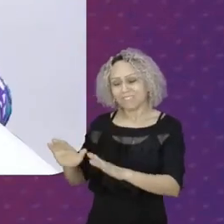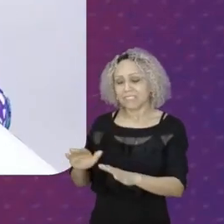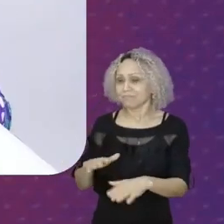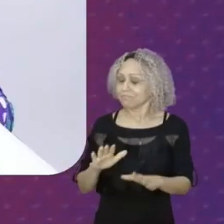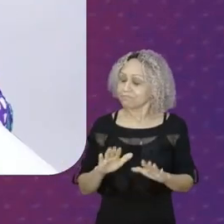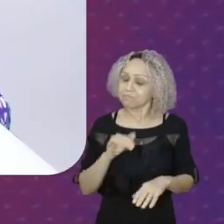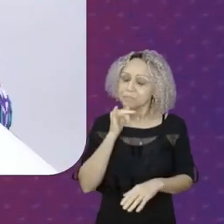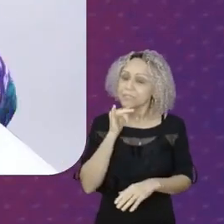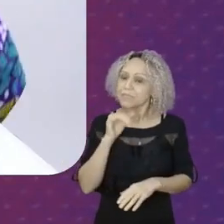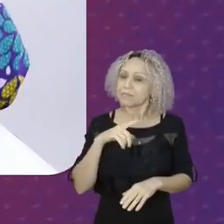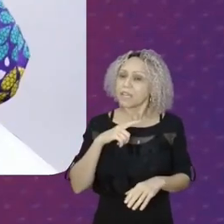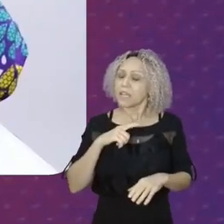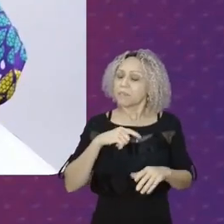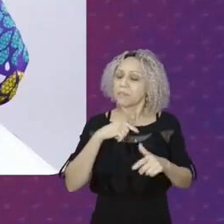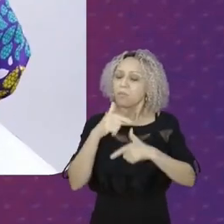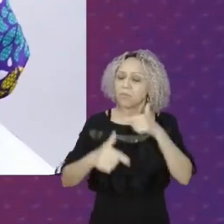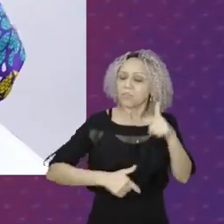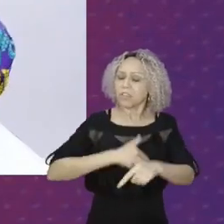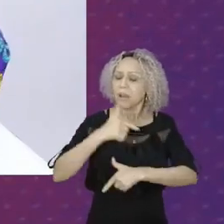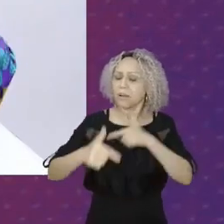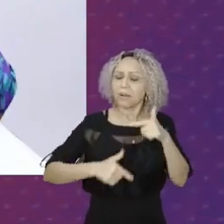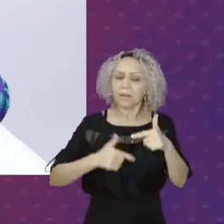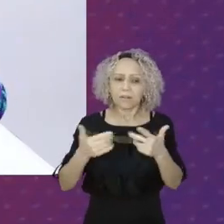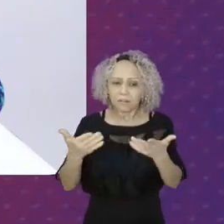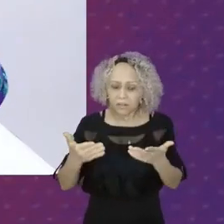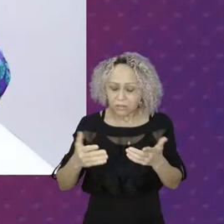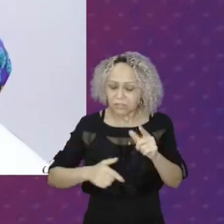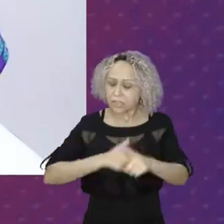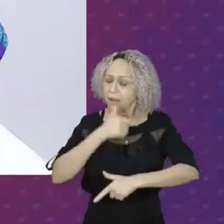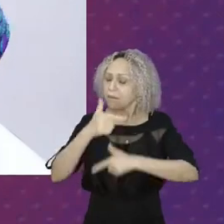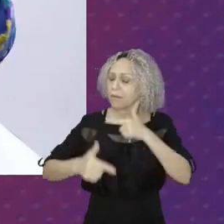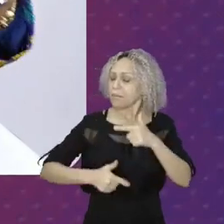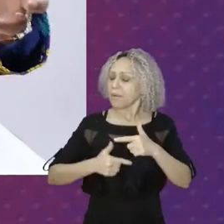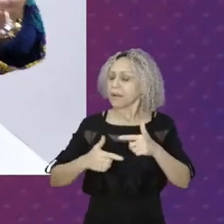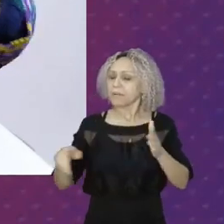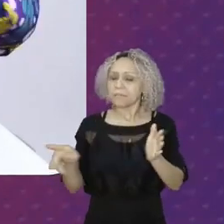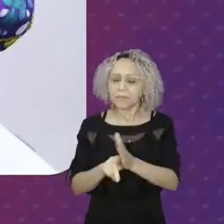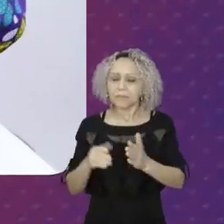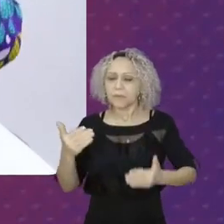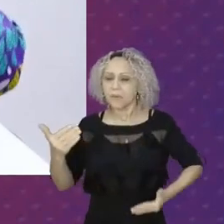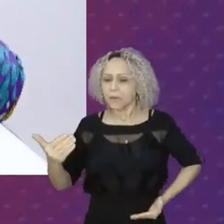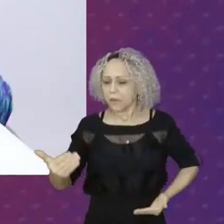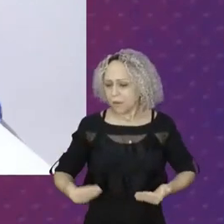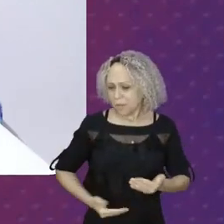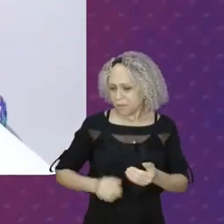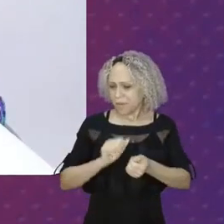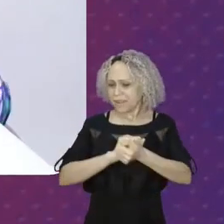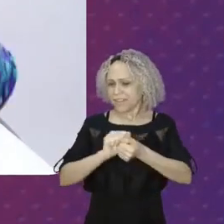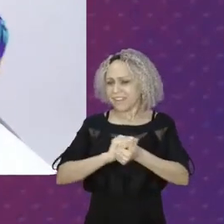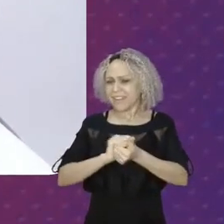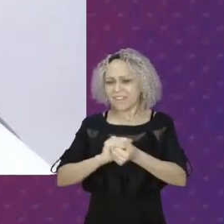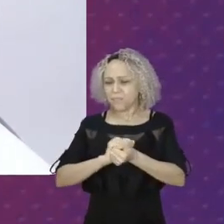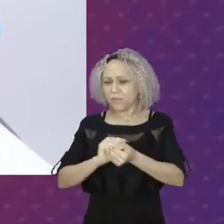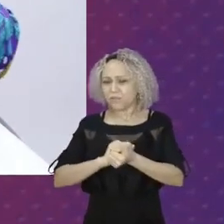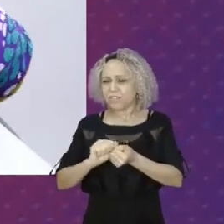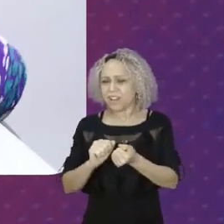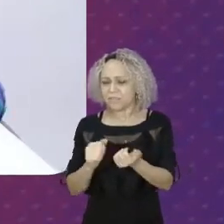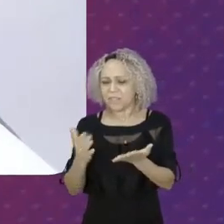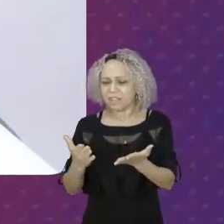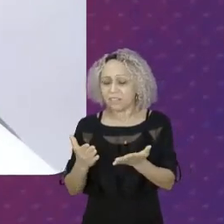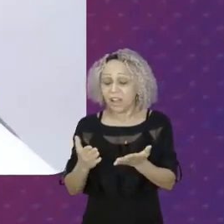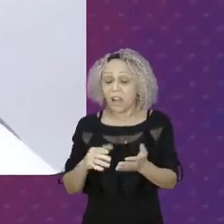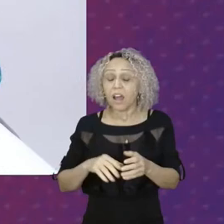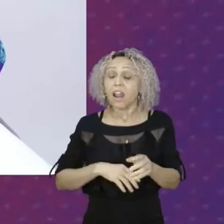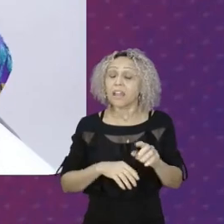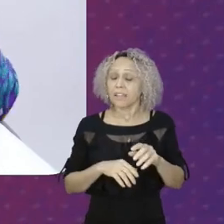do desembargador, surda, muda, que eles foram lá, tiraram da escola, levaram para brincar com